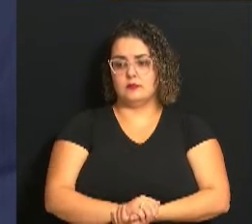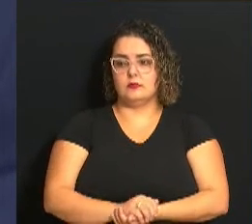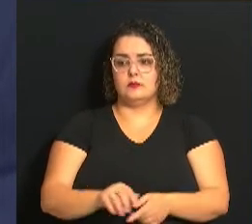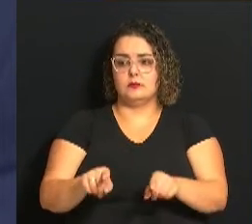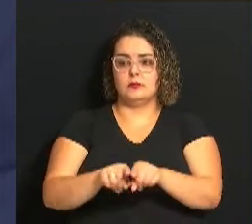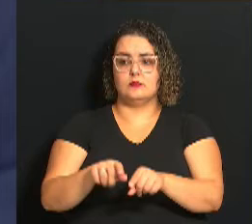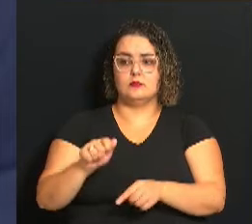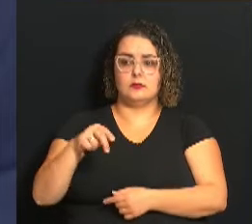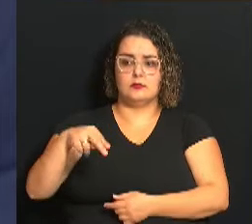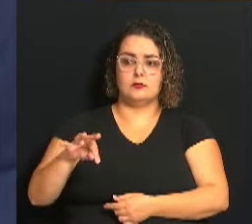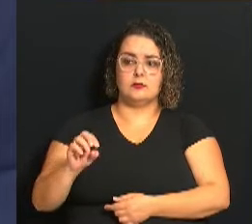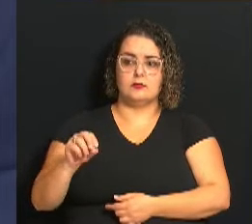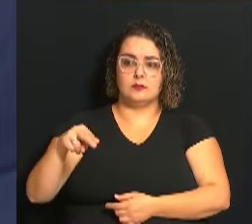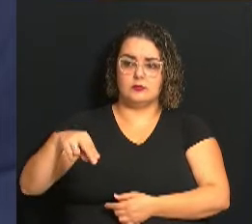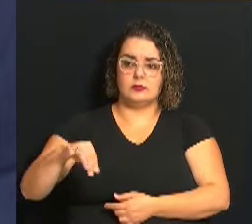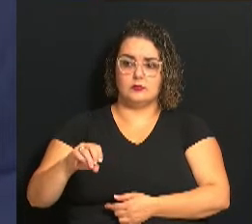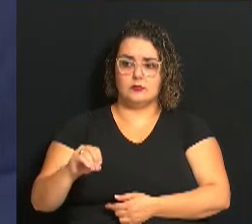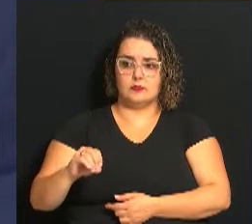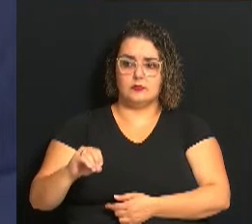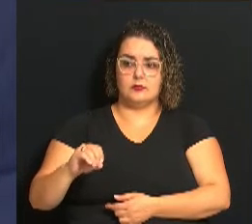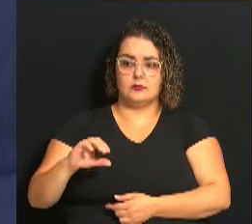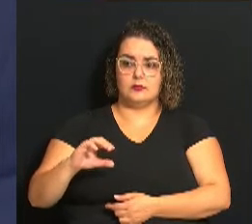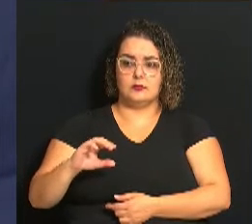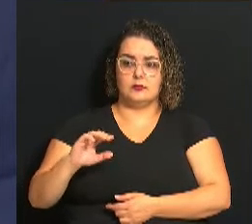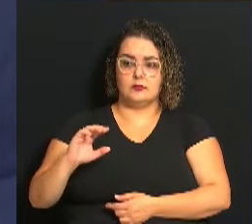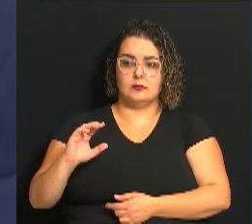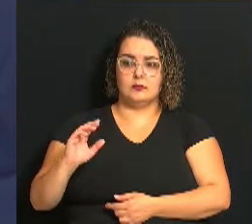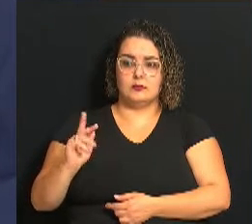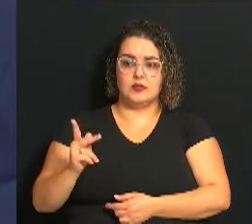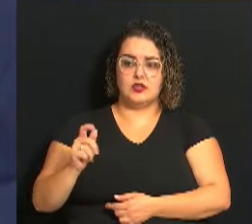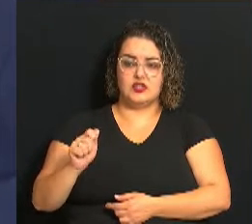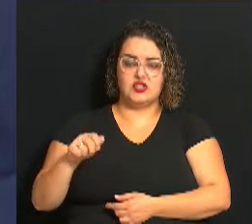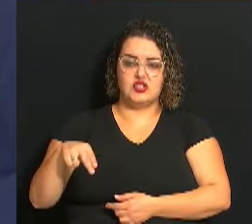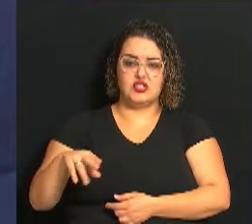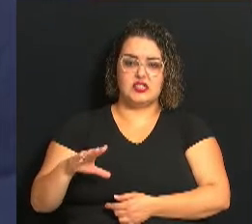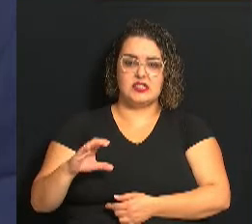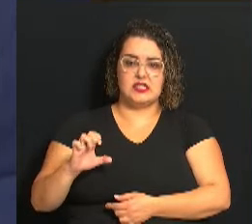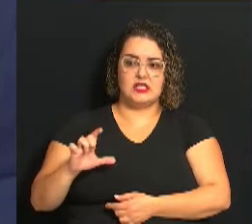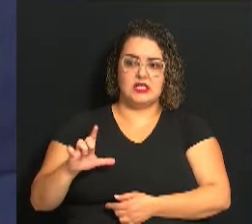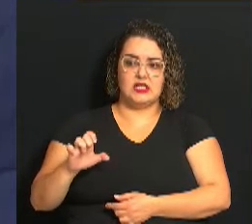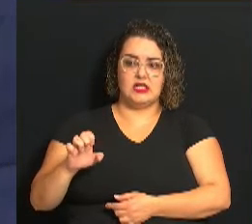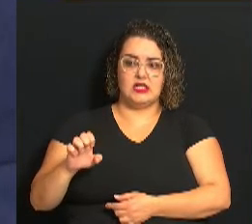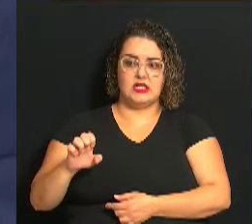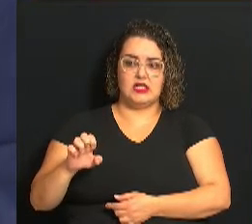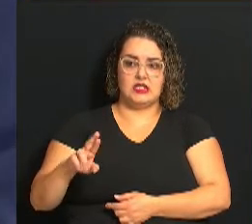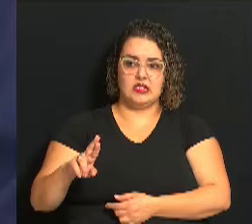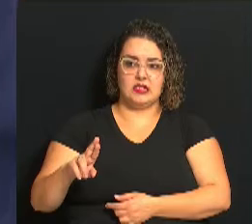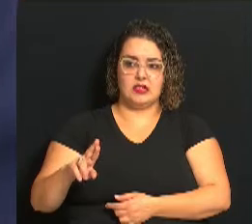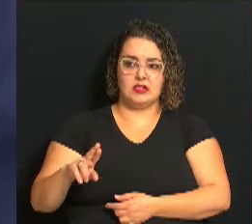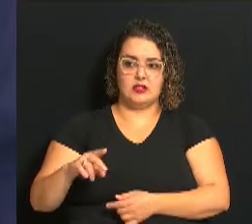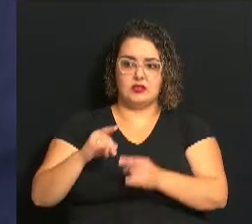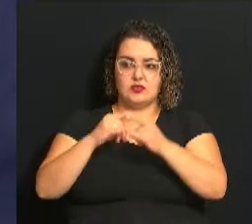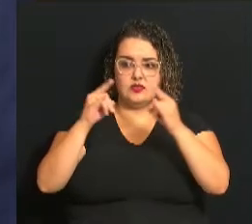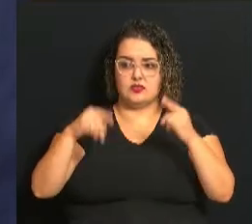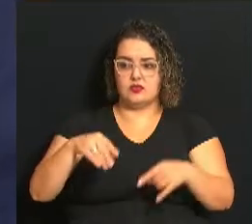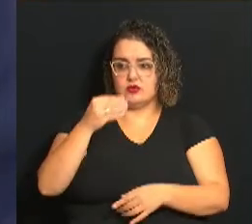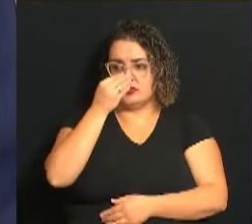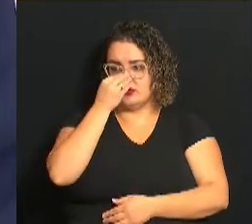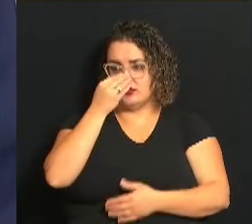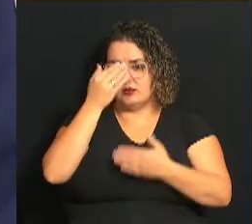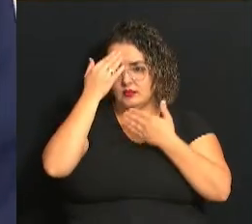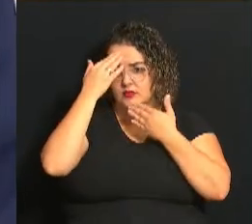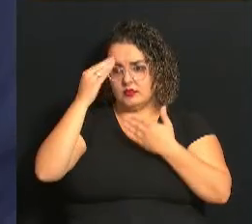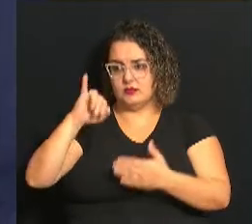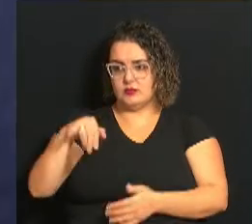Pompeu de Camargo, que é o chanceler do Círculo Monarco de Campinas. Gostaria também de agradecer ao seu João,